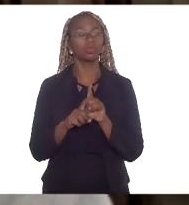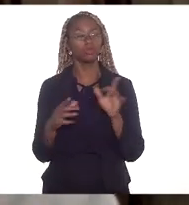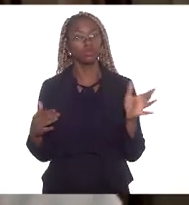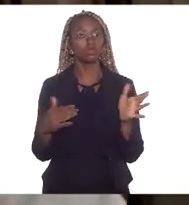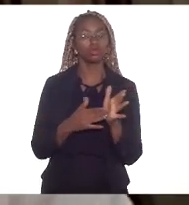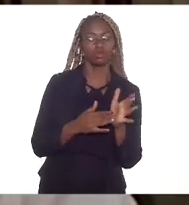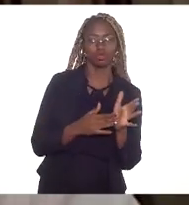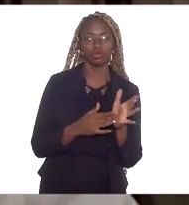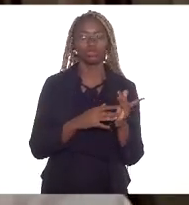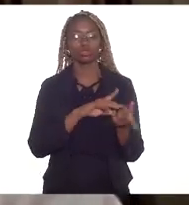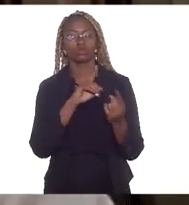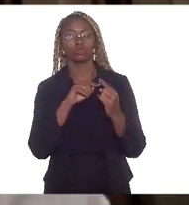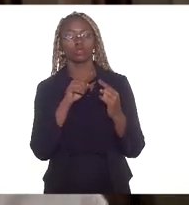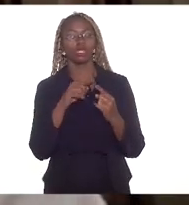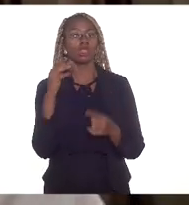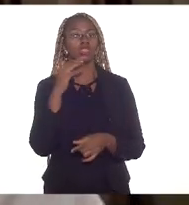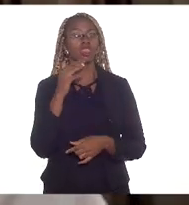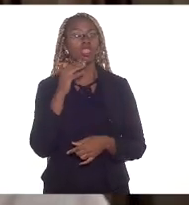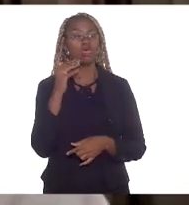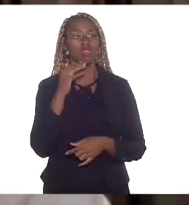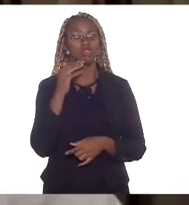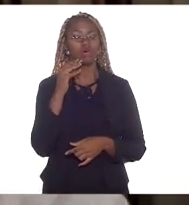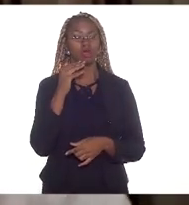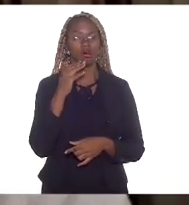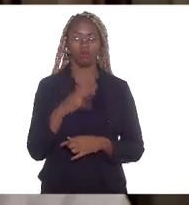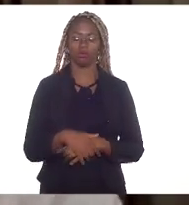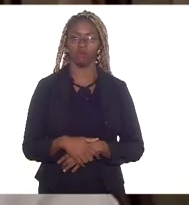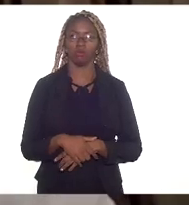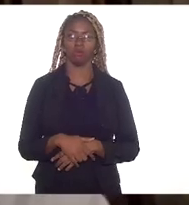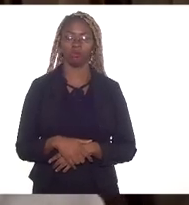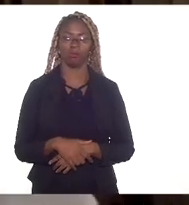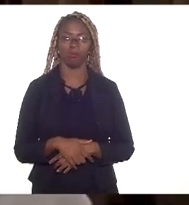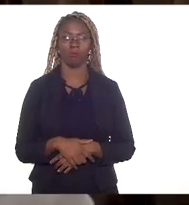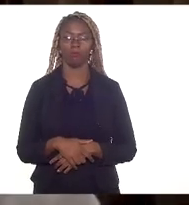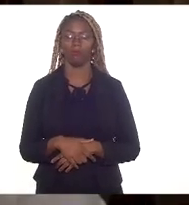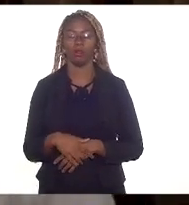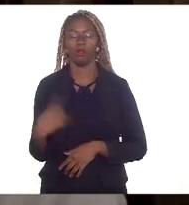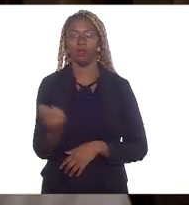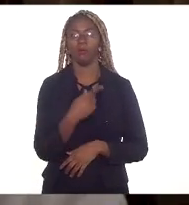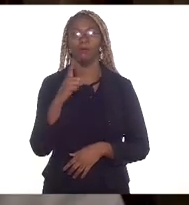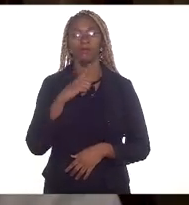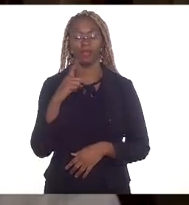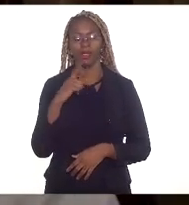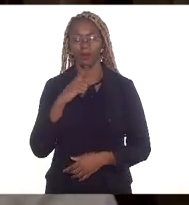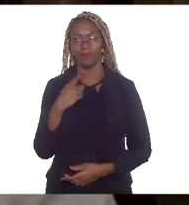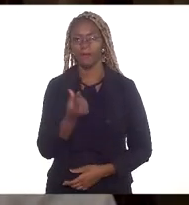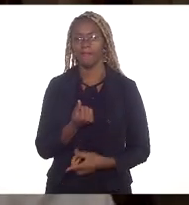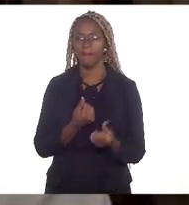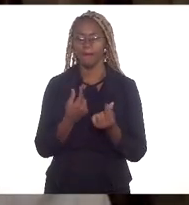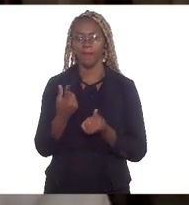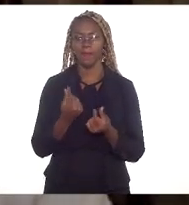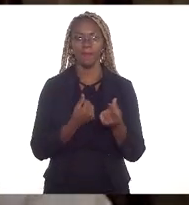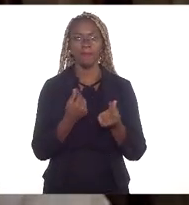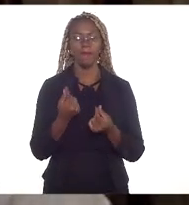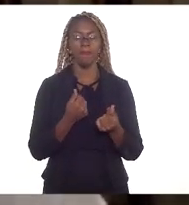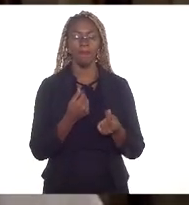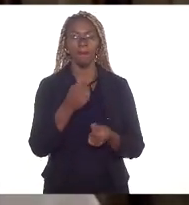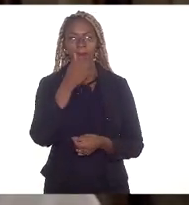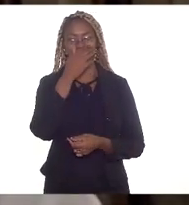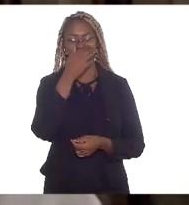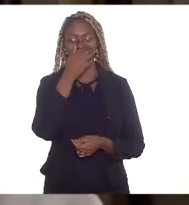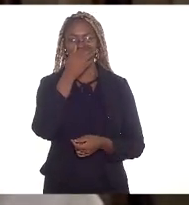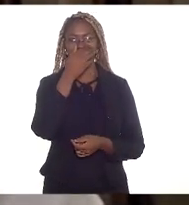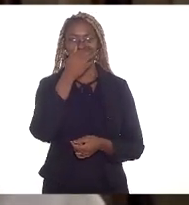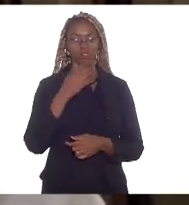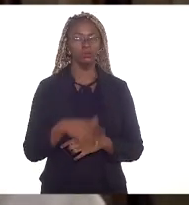relação ao déficit, a gente tem dentro dele o valor previsto do Paribá, tá? Que é, não